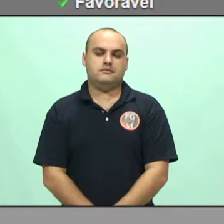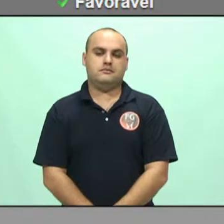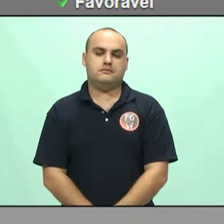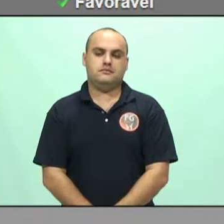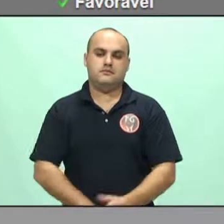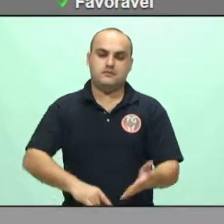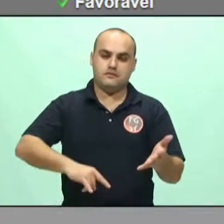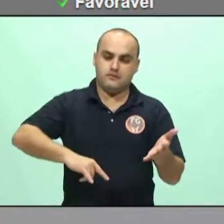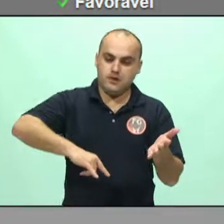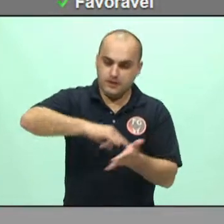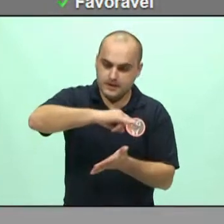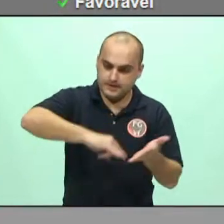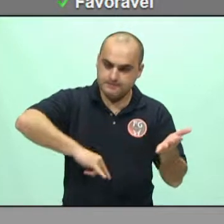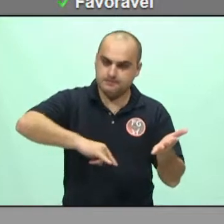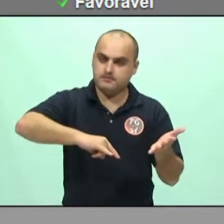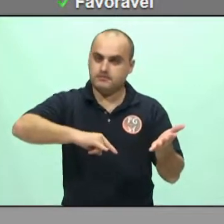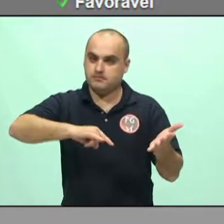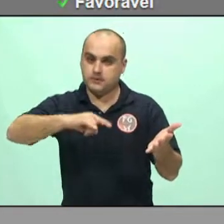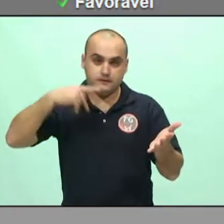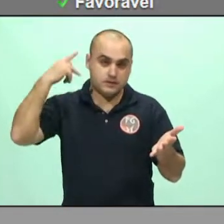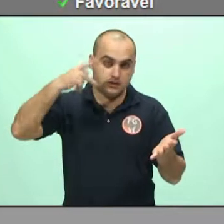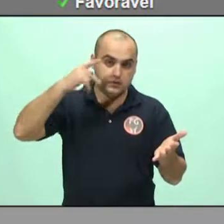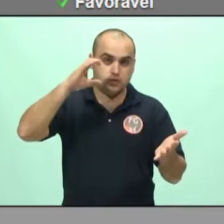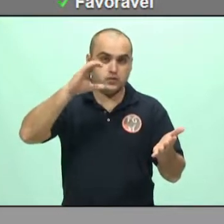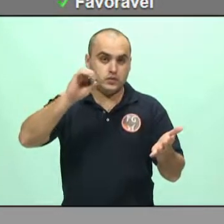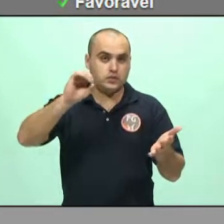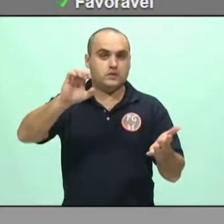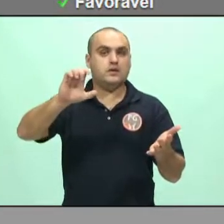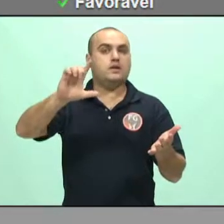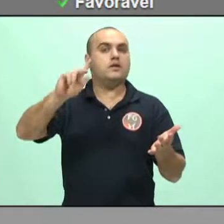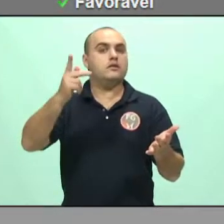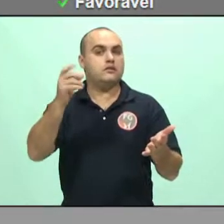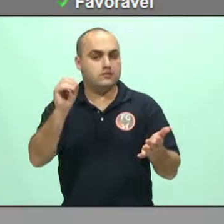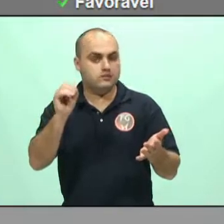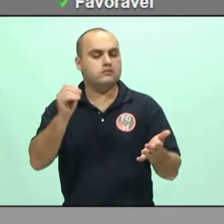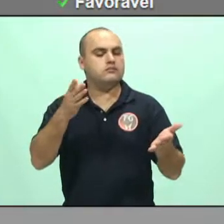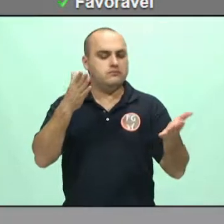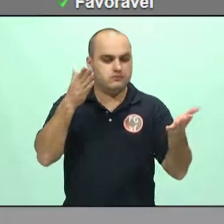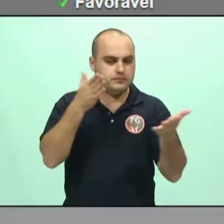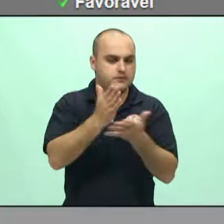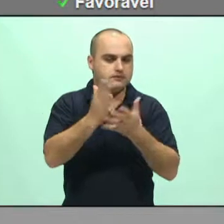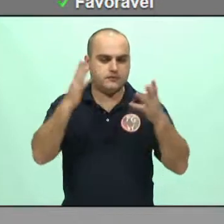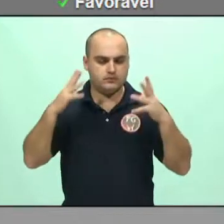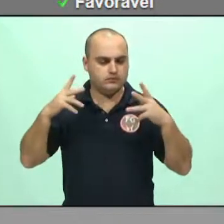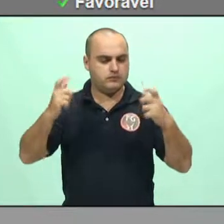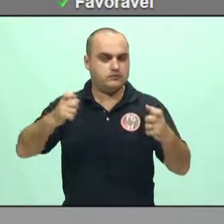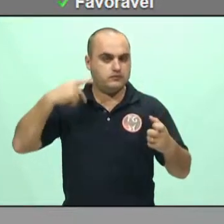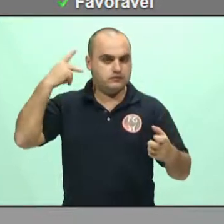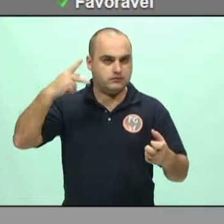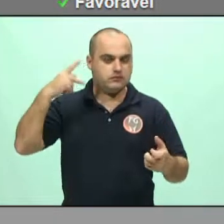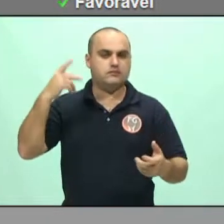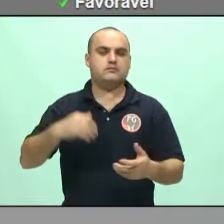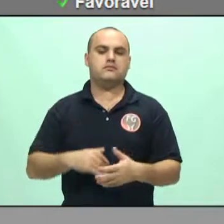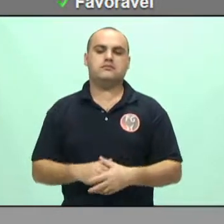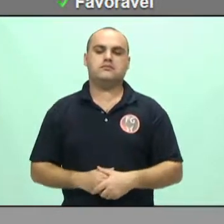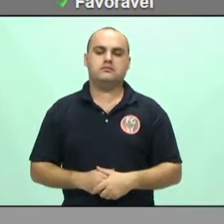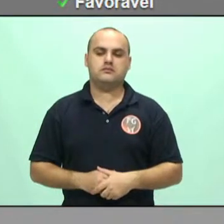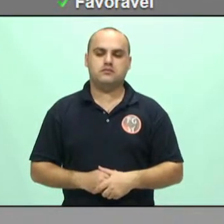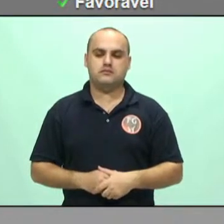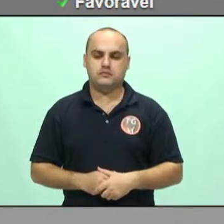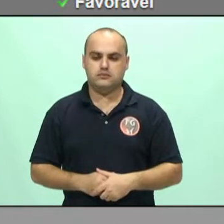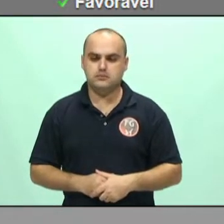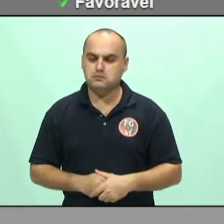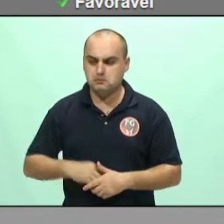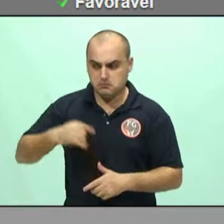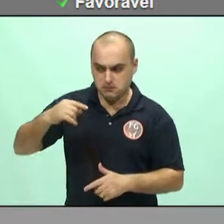do requerimento de autoria do vereador Robes Coelho foi aprovado por todos os vereadores depois a gente